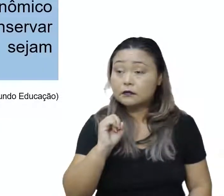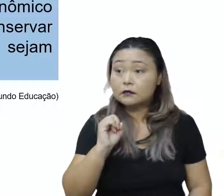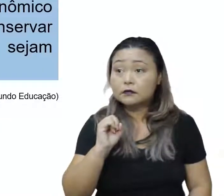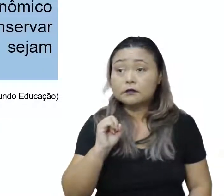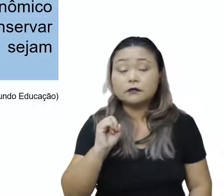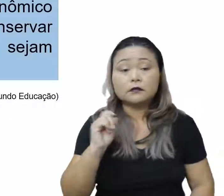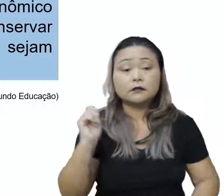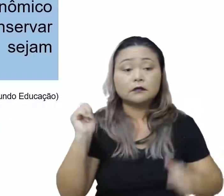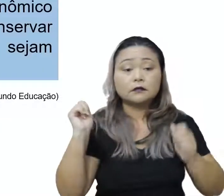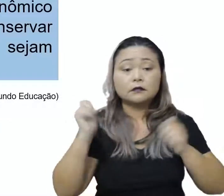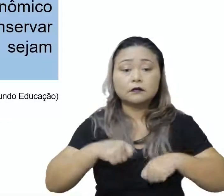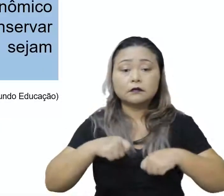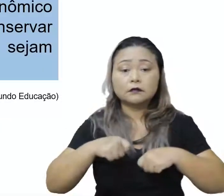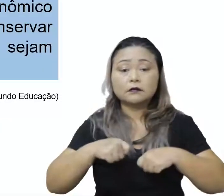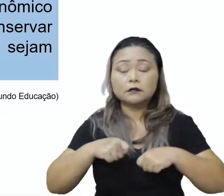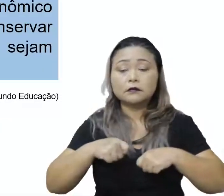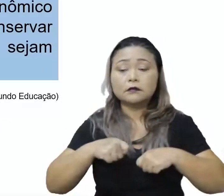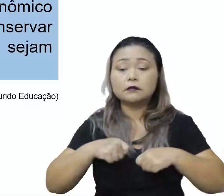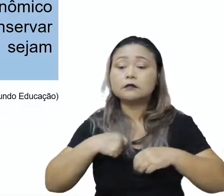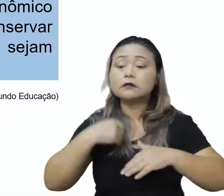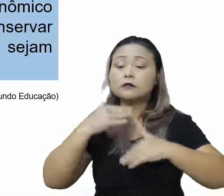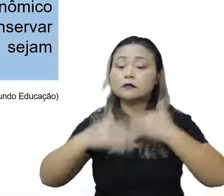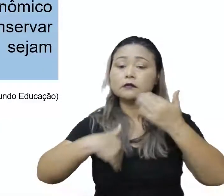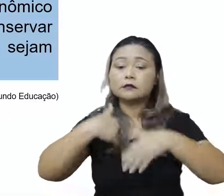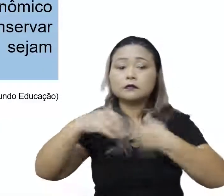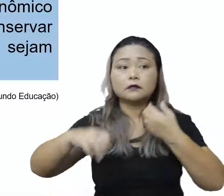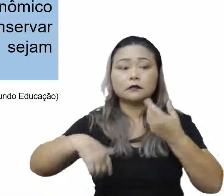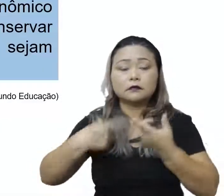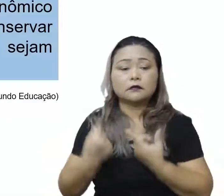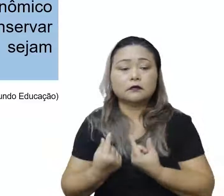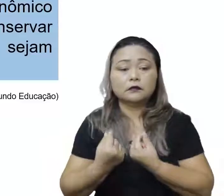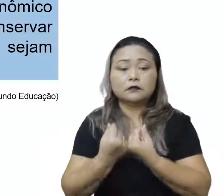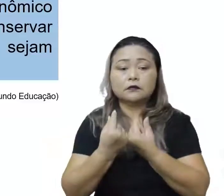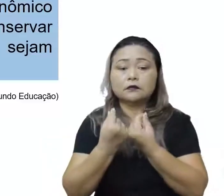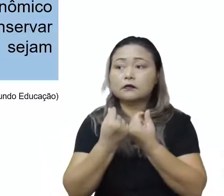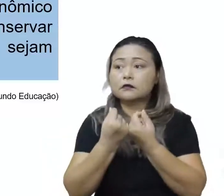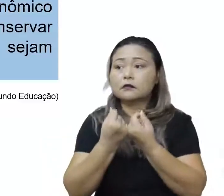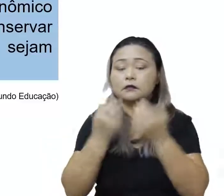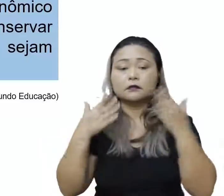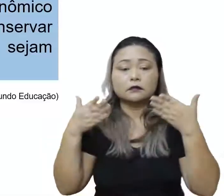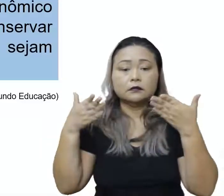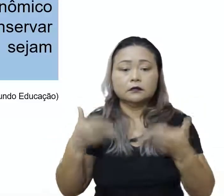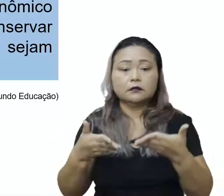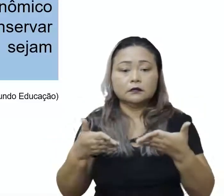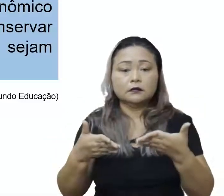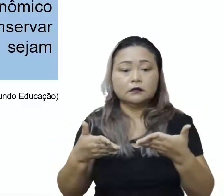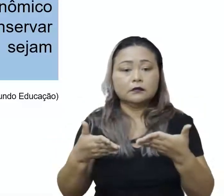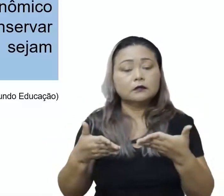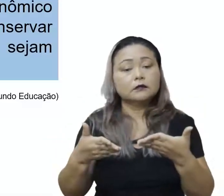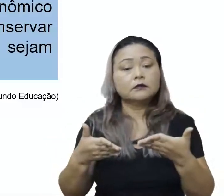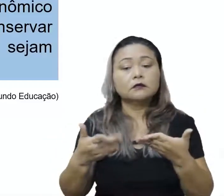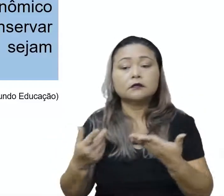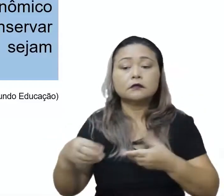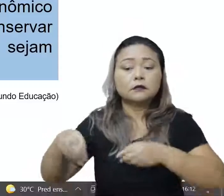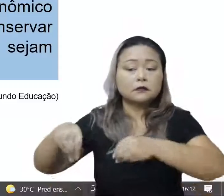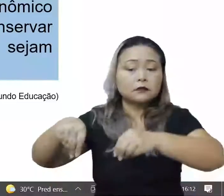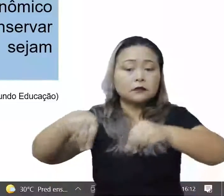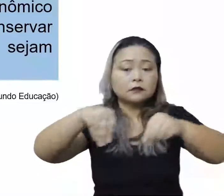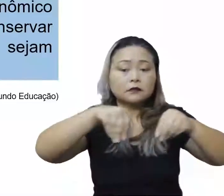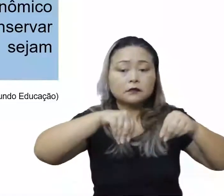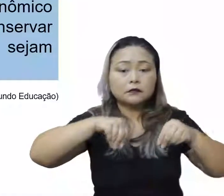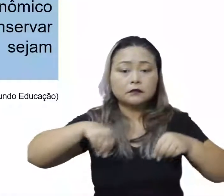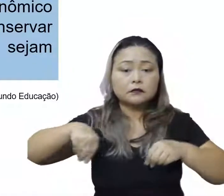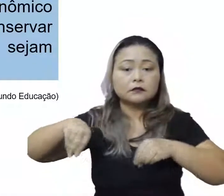é a capacidade de manter o crescimento econômico de um determinado território de